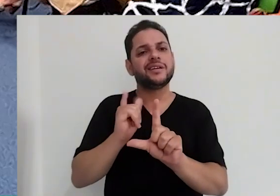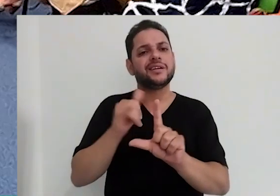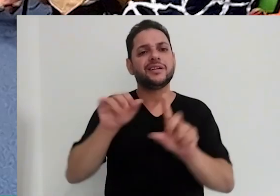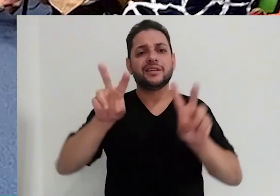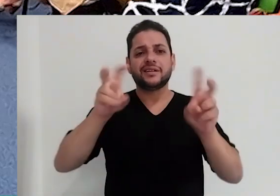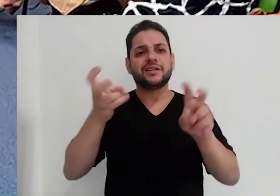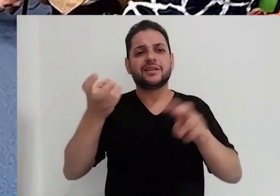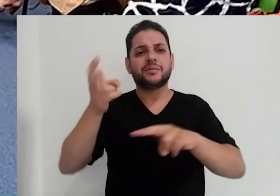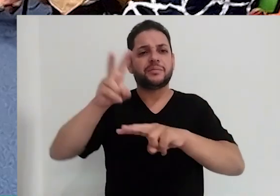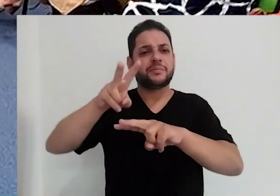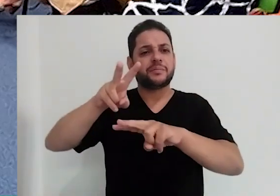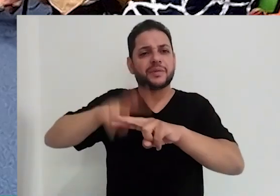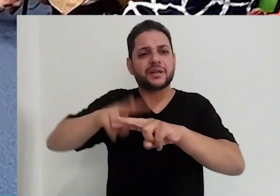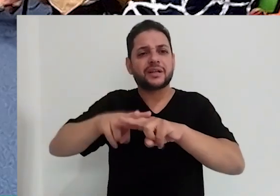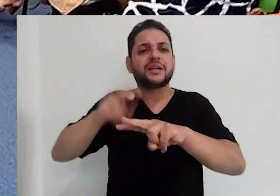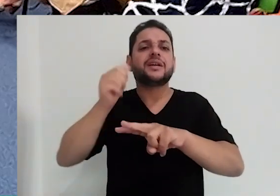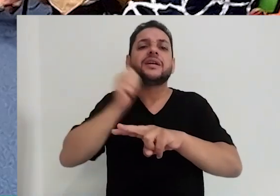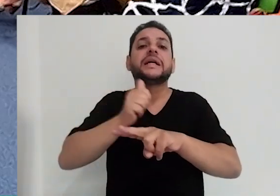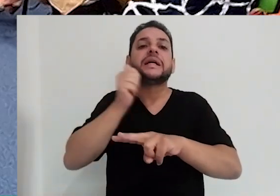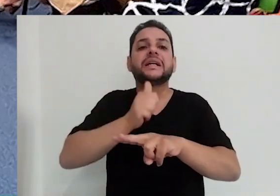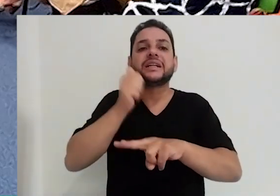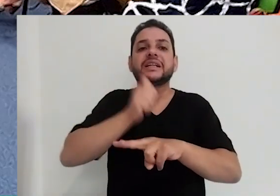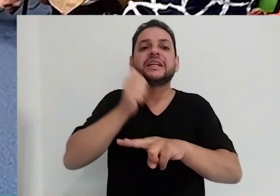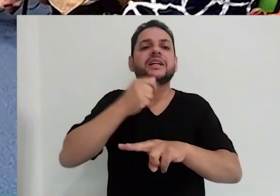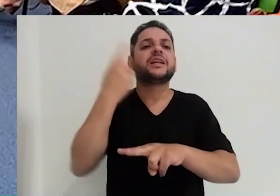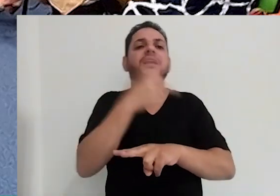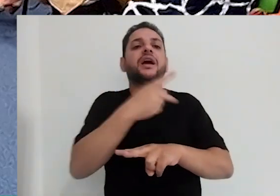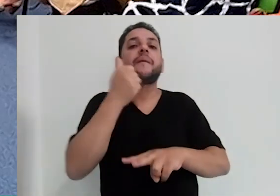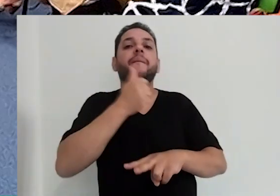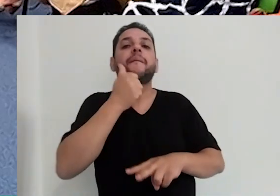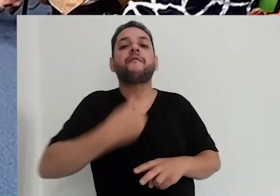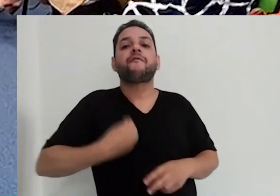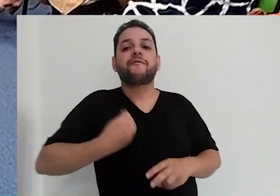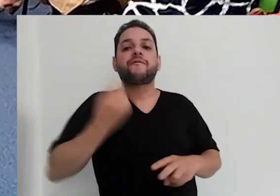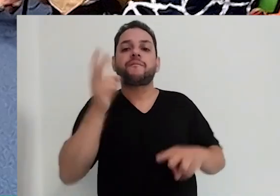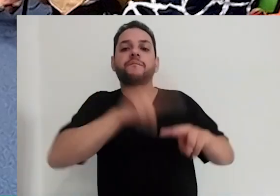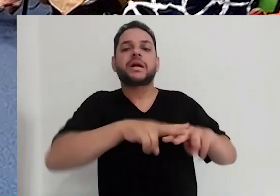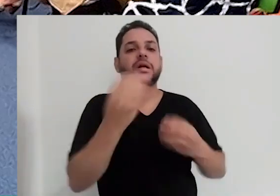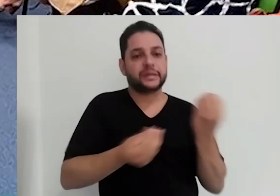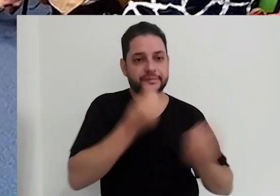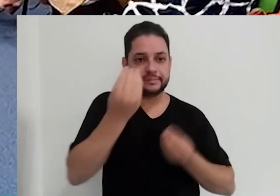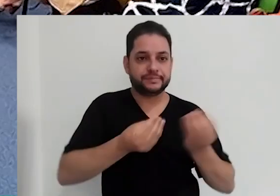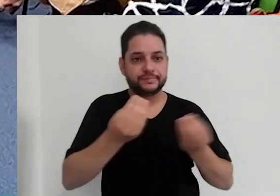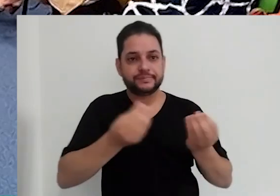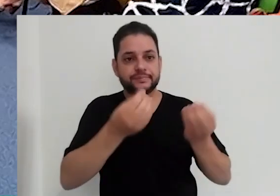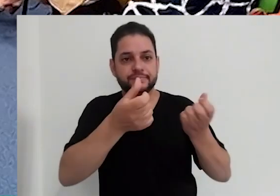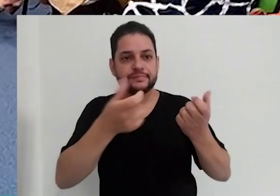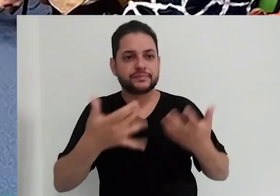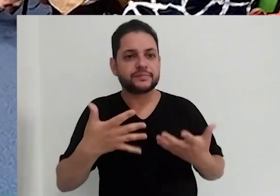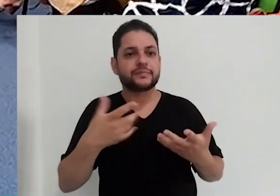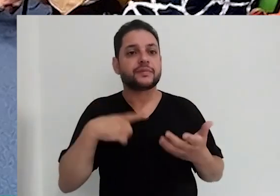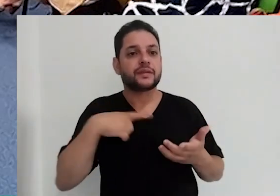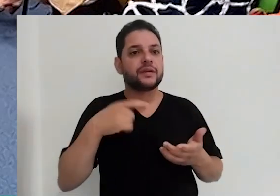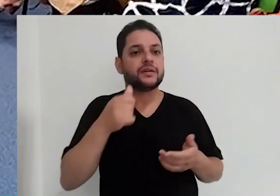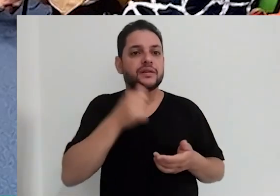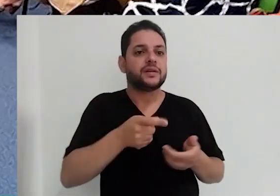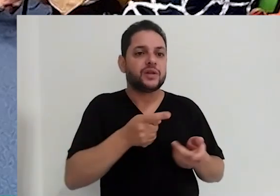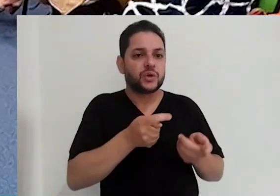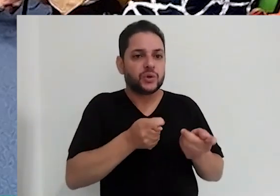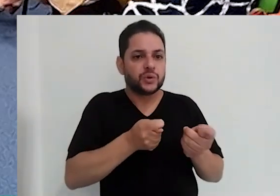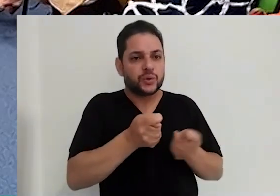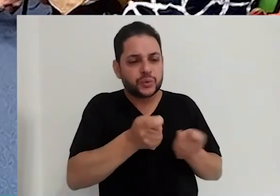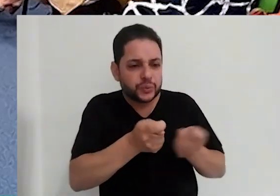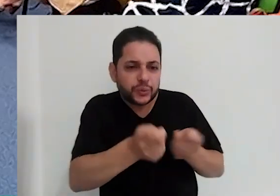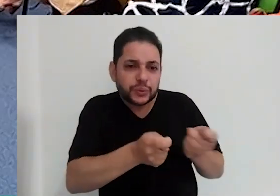feminino e sobre a vida das Mulheres nesse presídio então e ela e ela enfim era uma coisa muito controlada porque você filmar em presídio